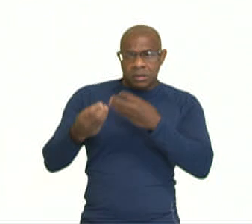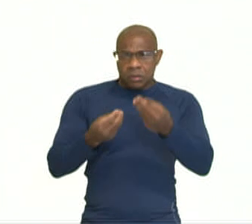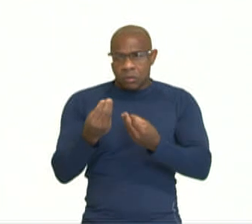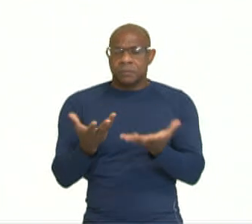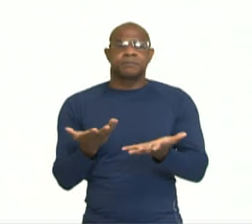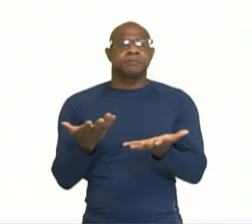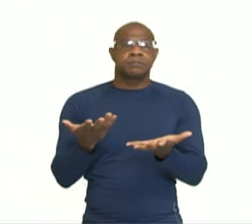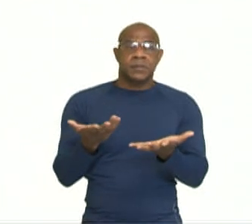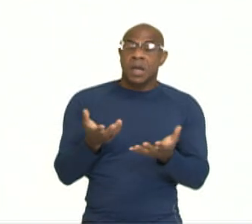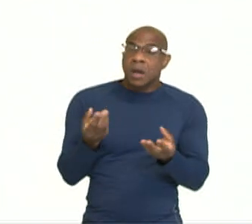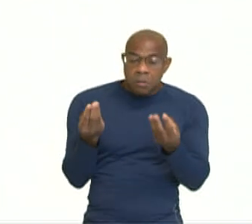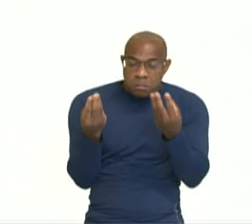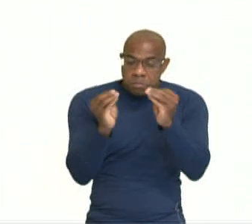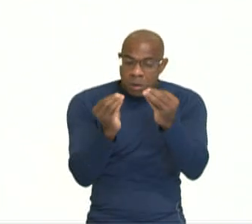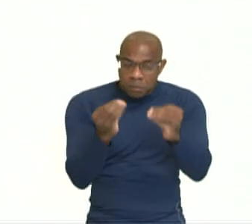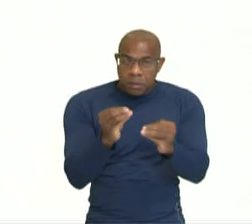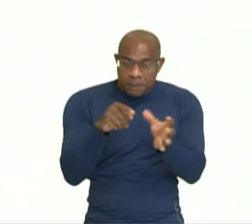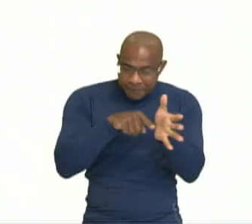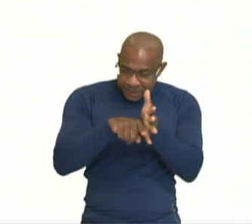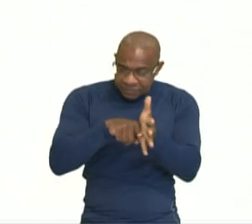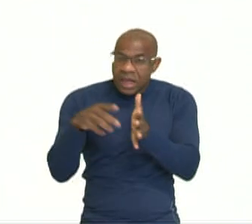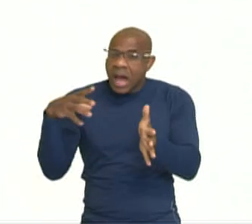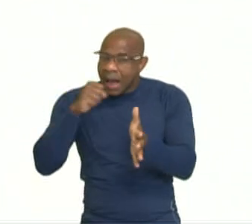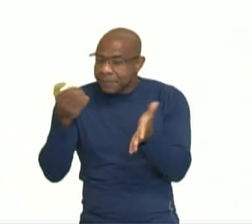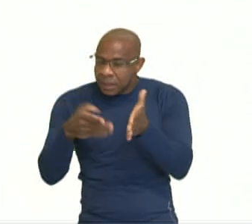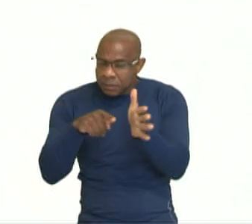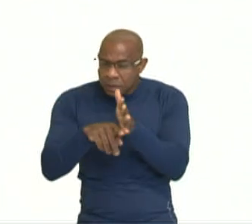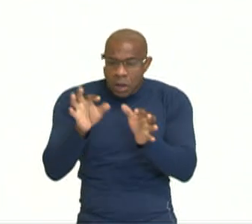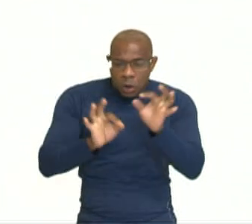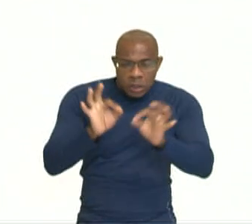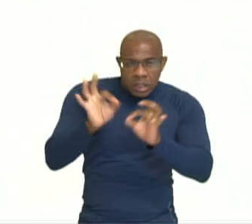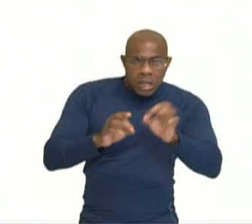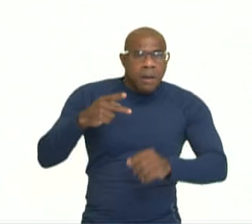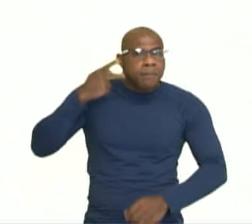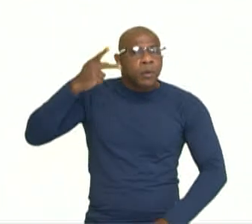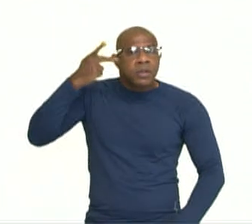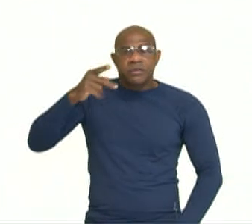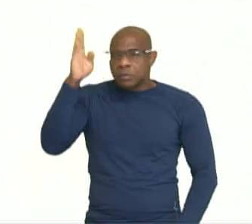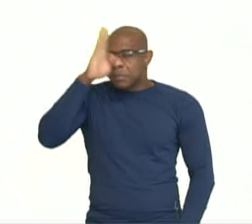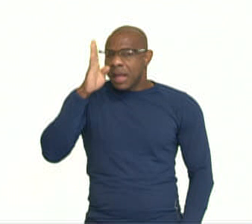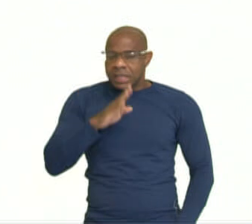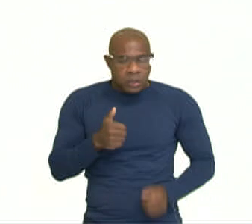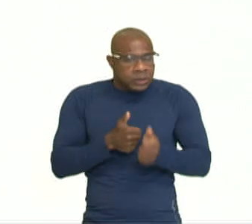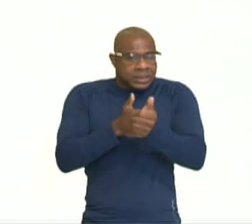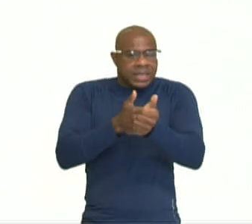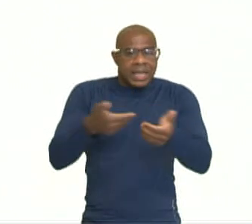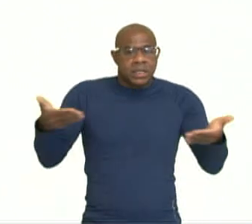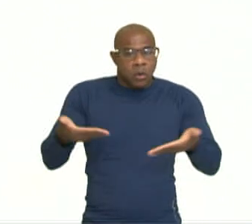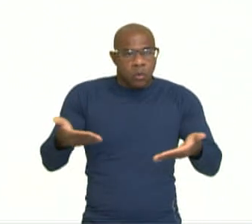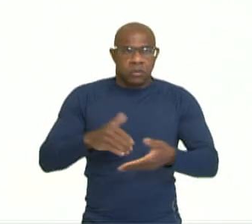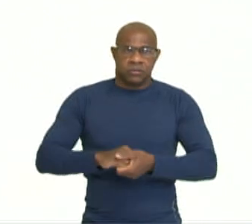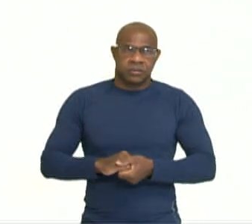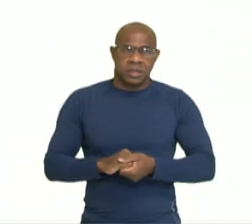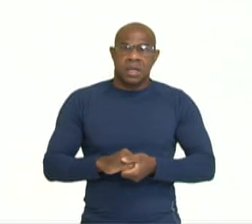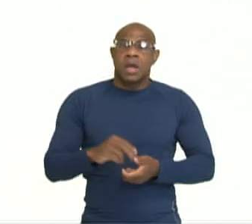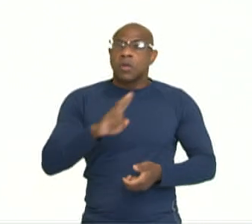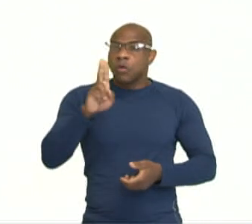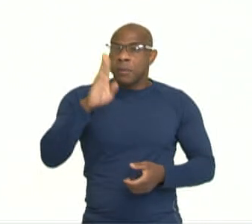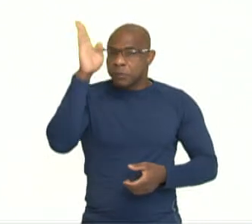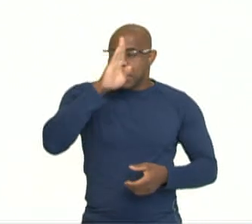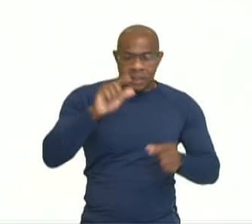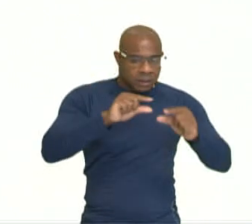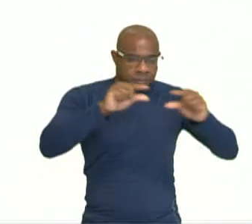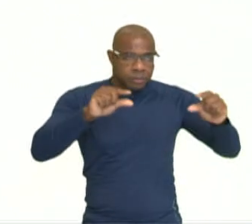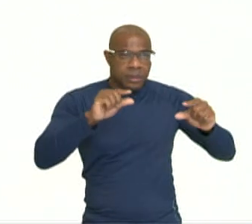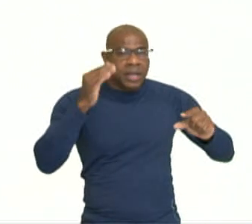cumprir? Coloque, dê uma pesquisadinha rápida aí sobre a organização política que o Brasil segue na atualidade. Pegue o nome do Brasil